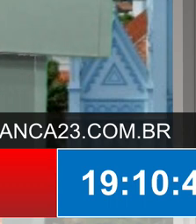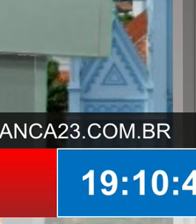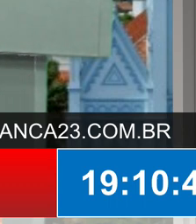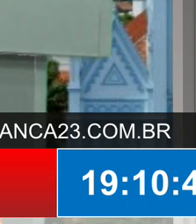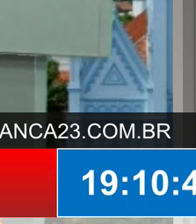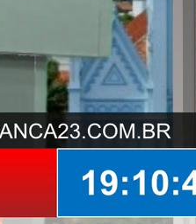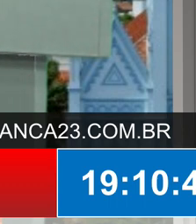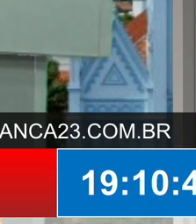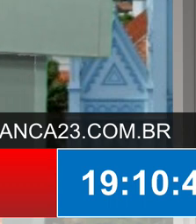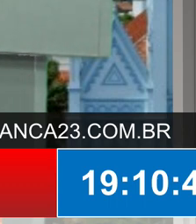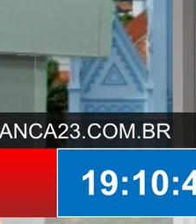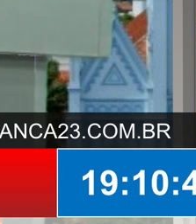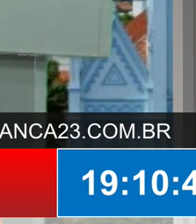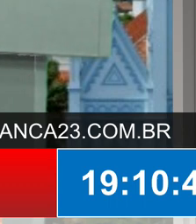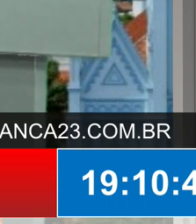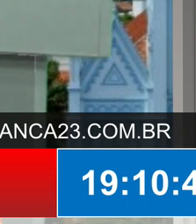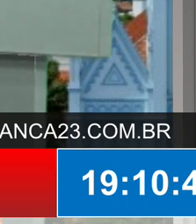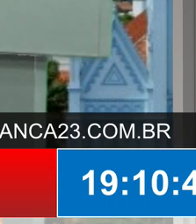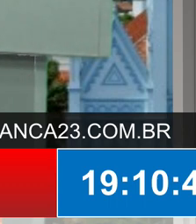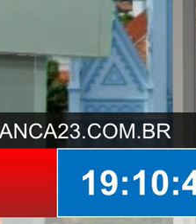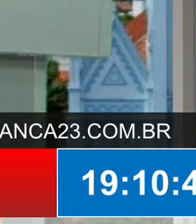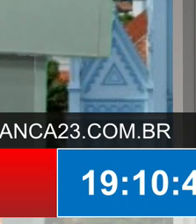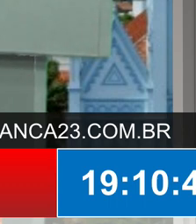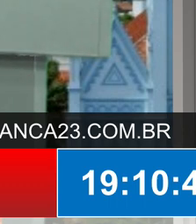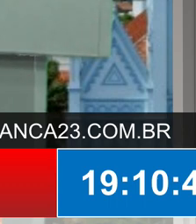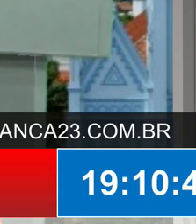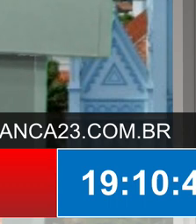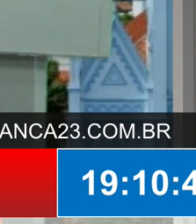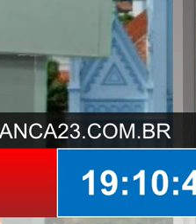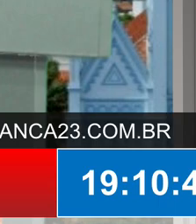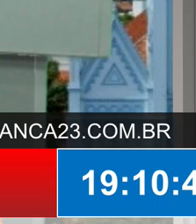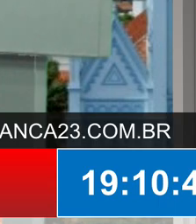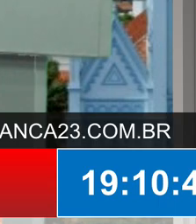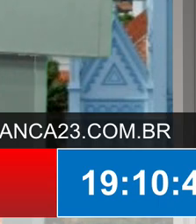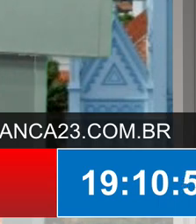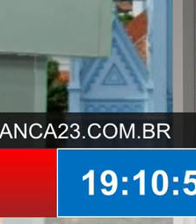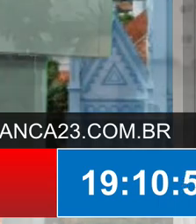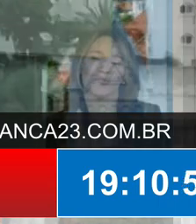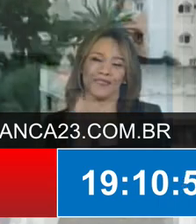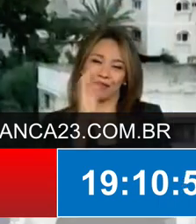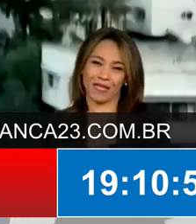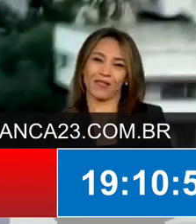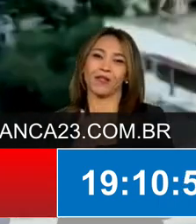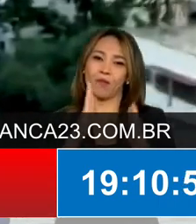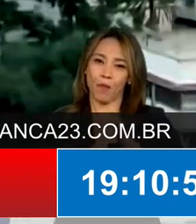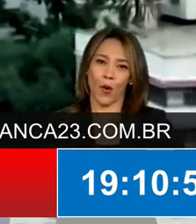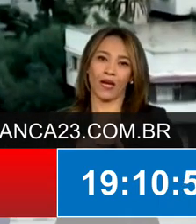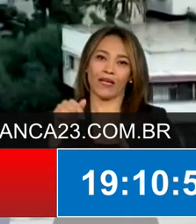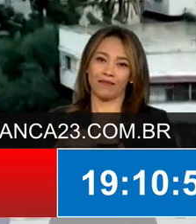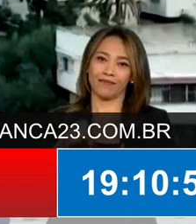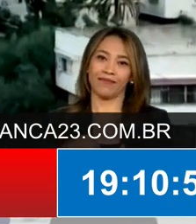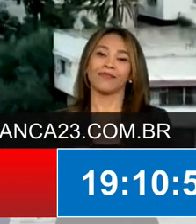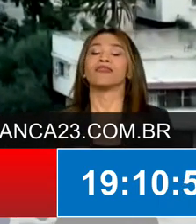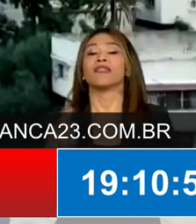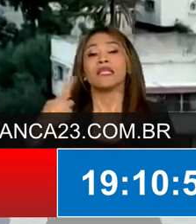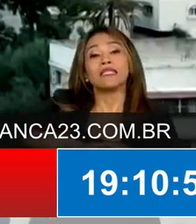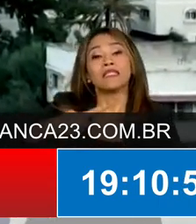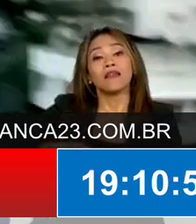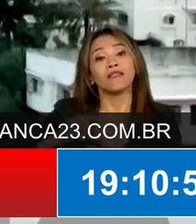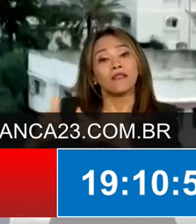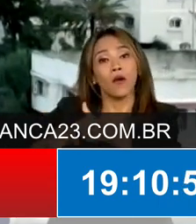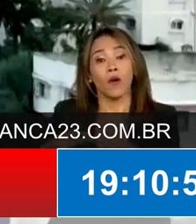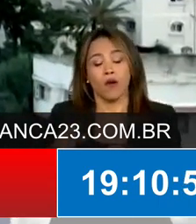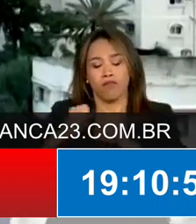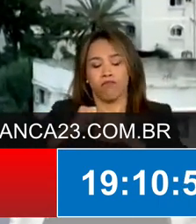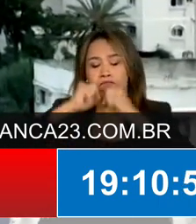brasileiros que inclusive estão aguardando para voltar ao Brasil os moradores de telaviv foram